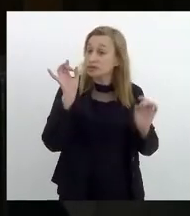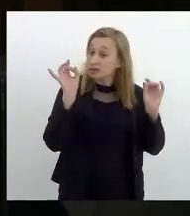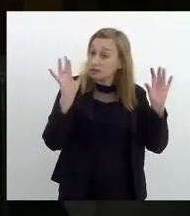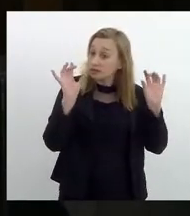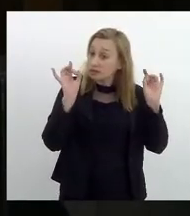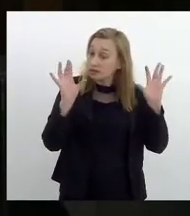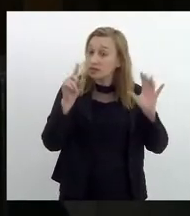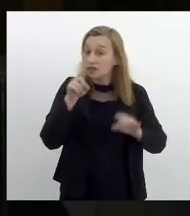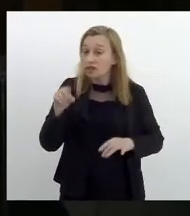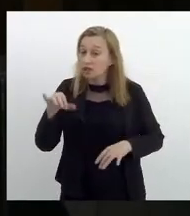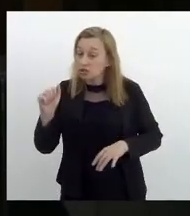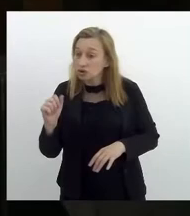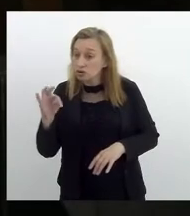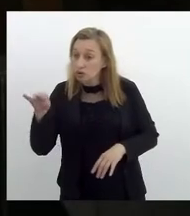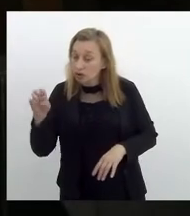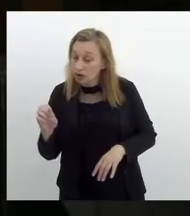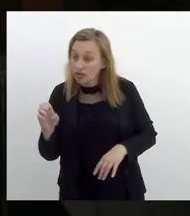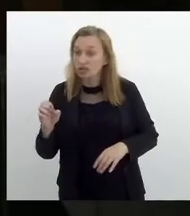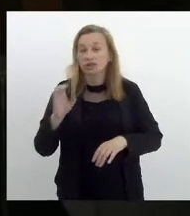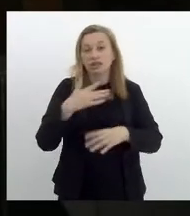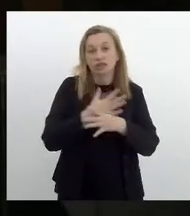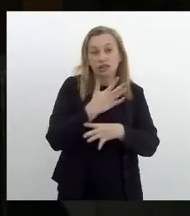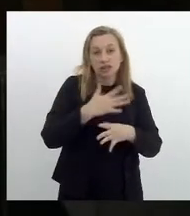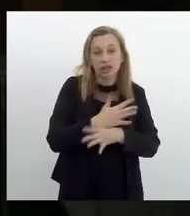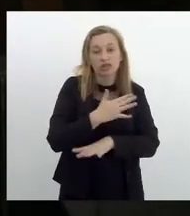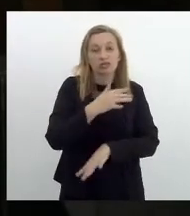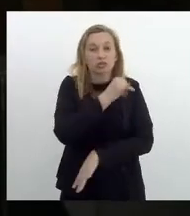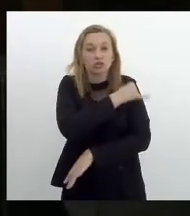na zona oeste da cidade do Rio de Janeiro,